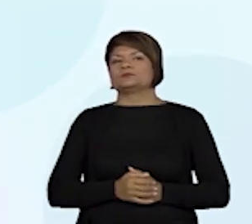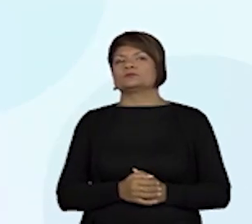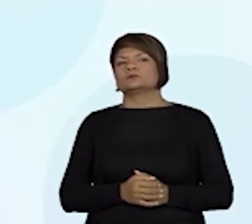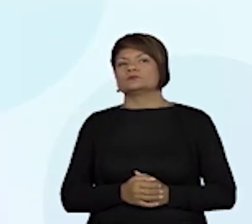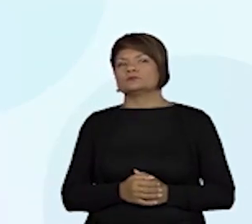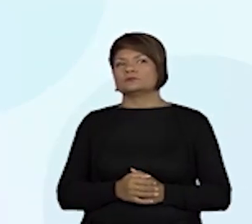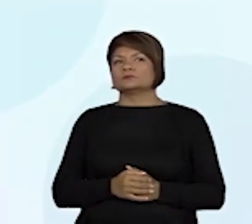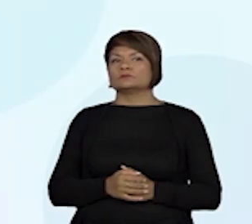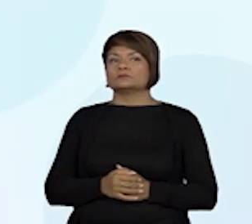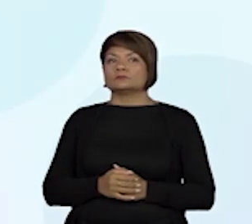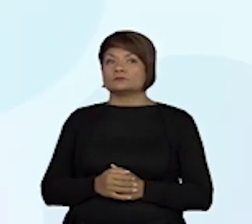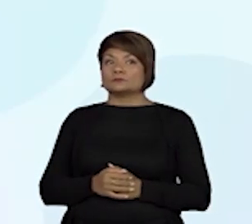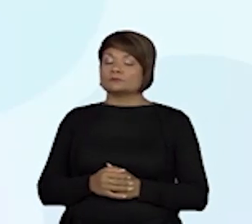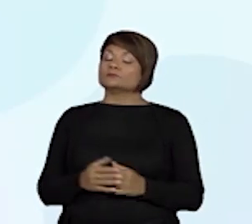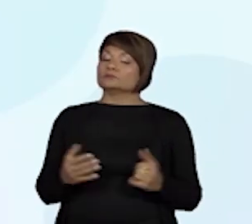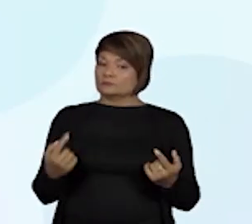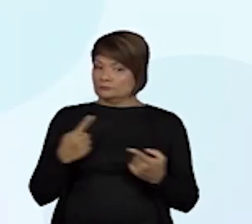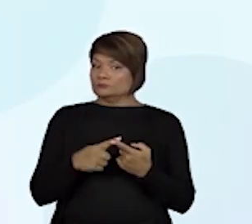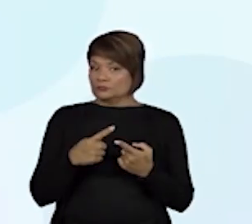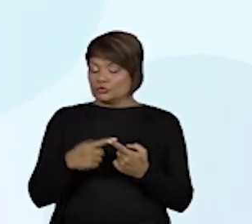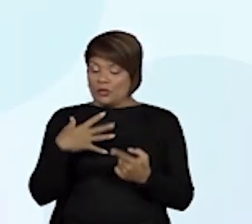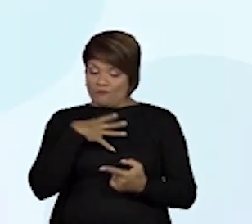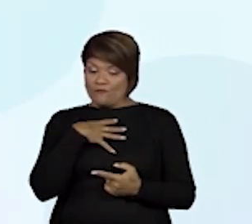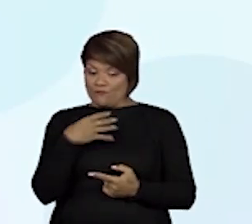para os meus filhos brincarem.